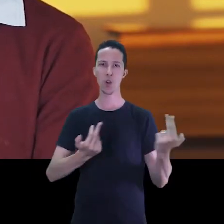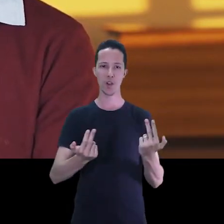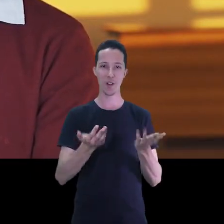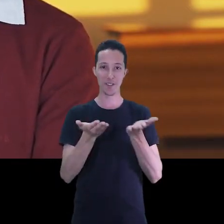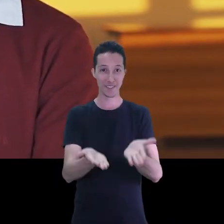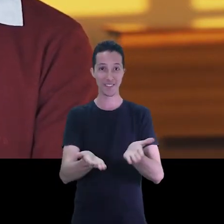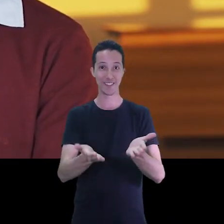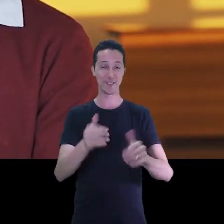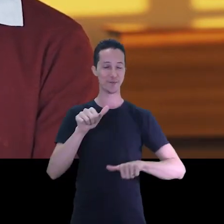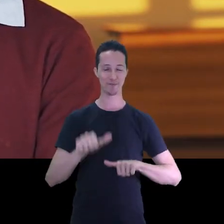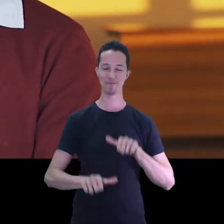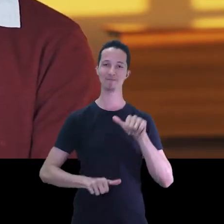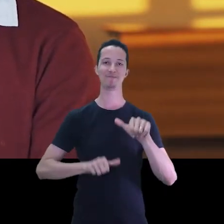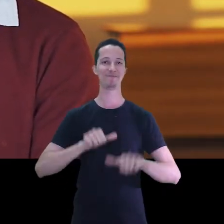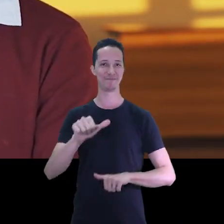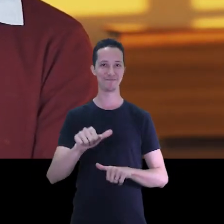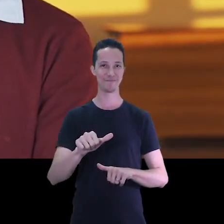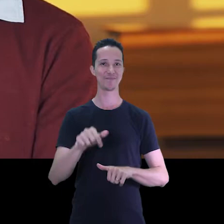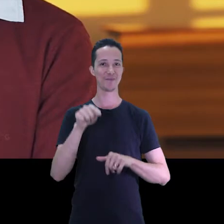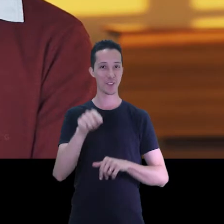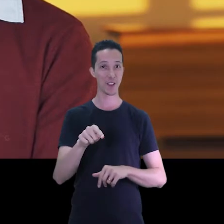decisão, isso é transformador